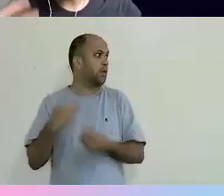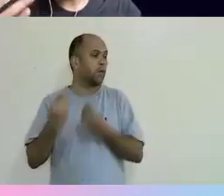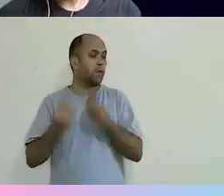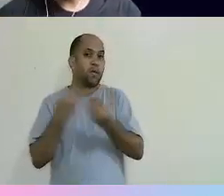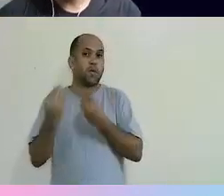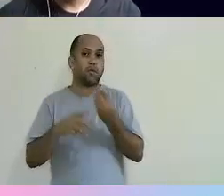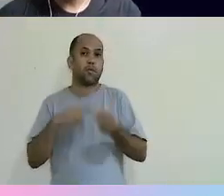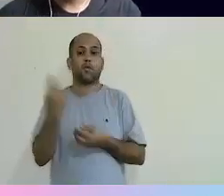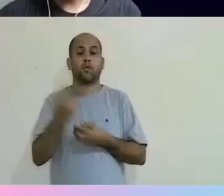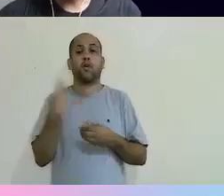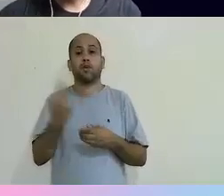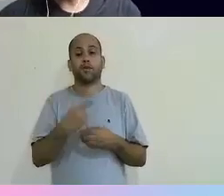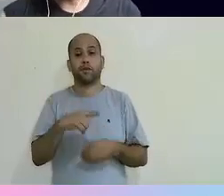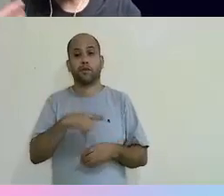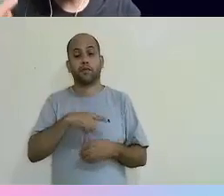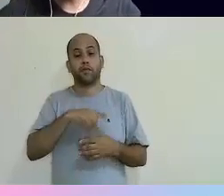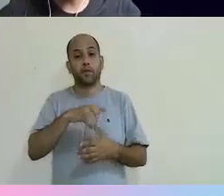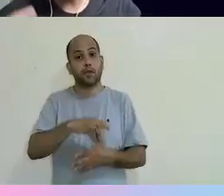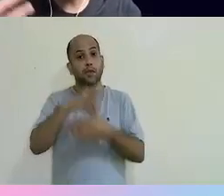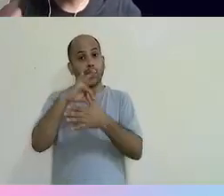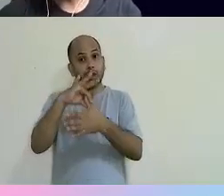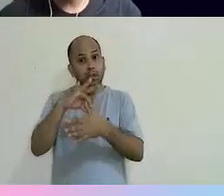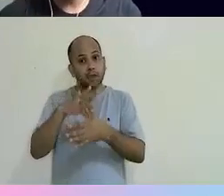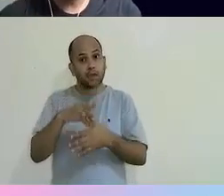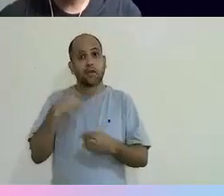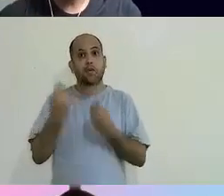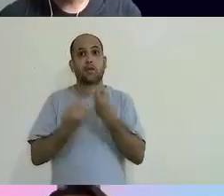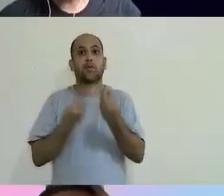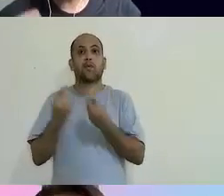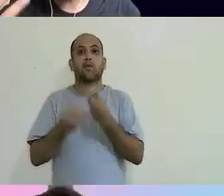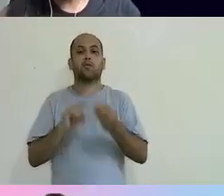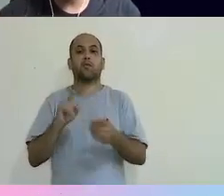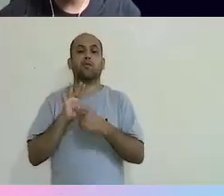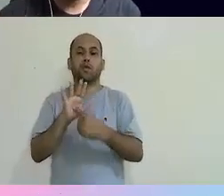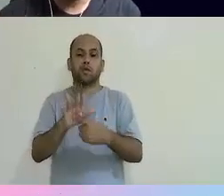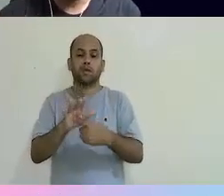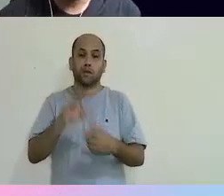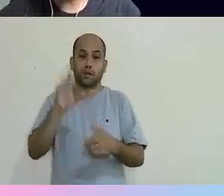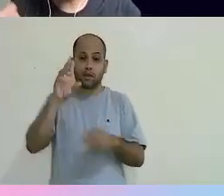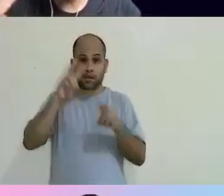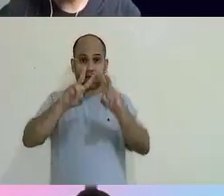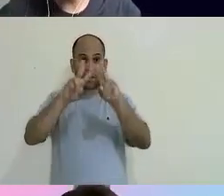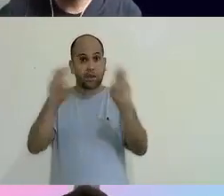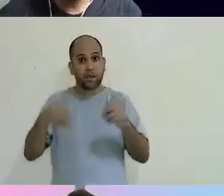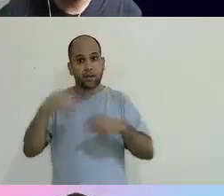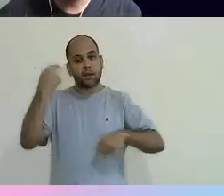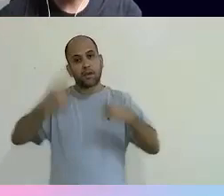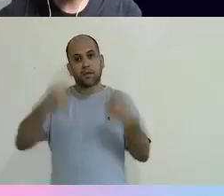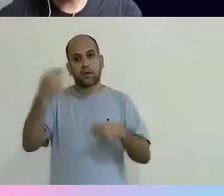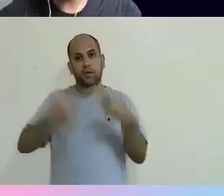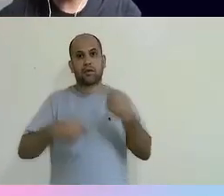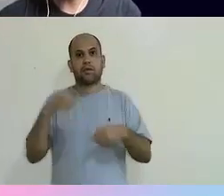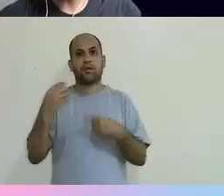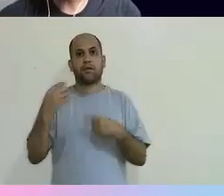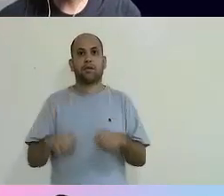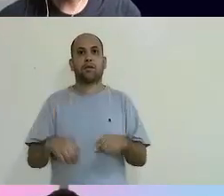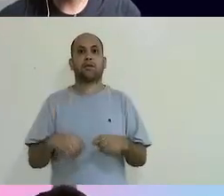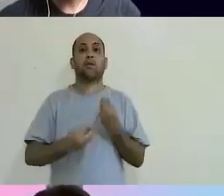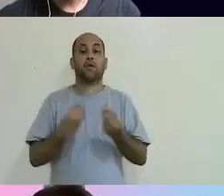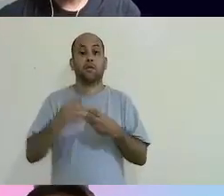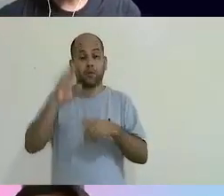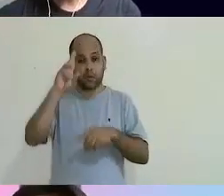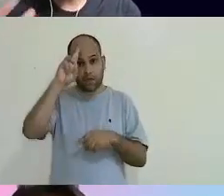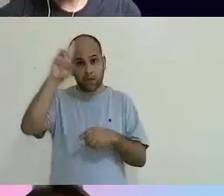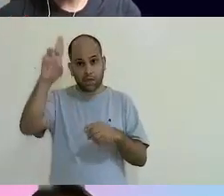sendo protagonistas disso, né? Como que nós estamos trazendo temas à tona para serem discutidos, como que nós estamos liderando a discussão desses